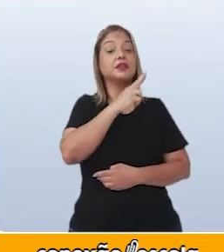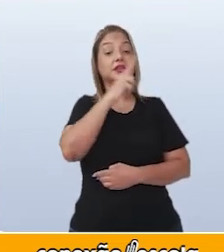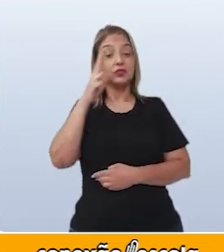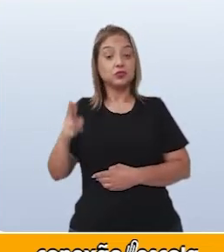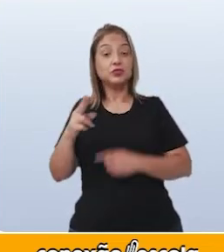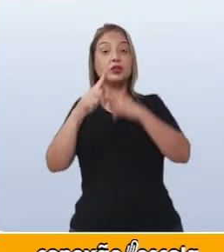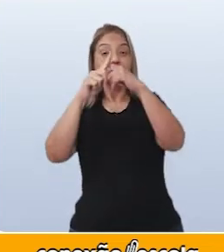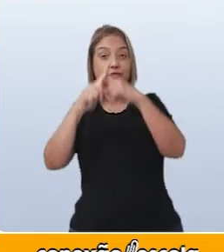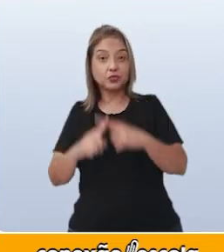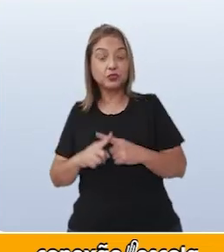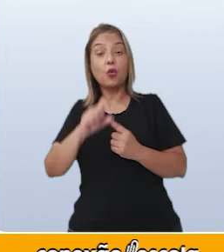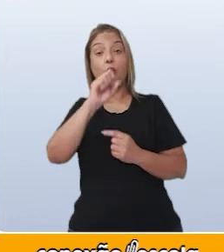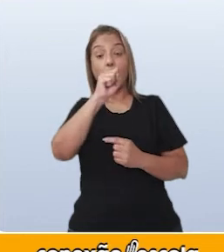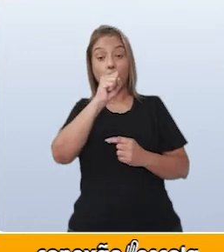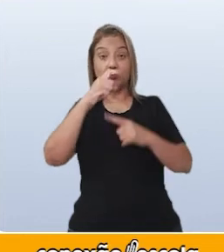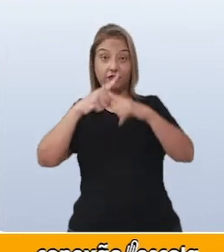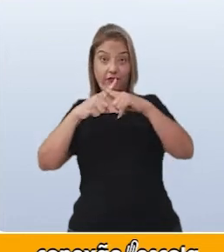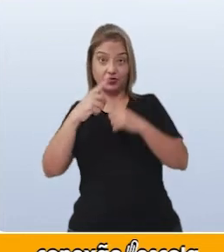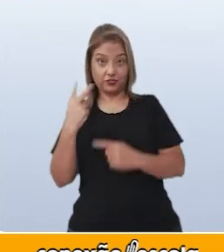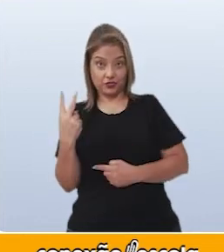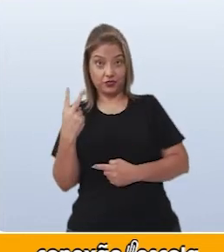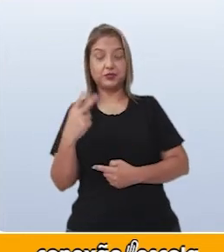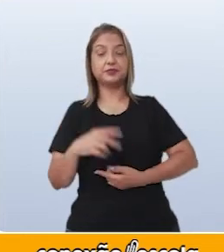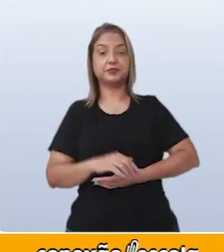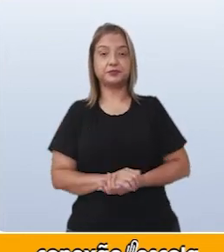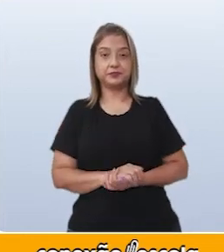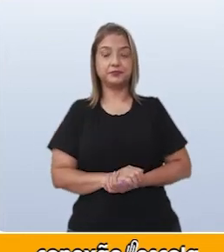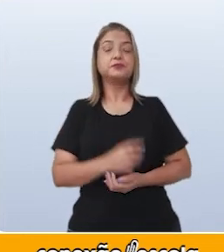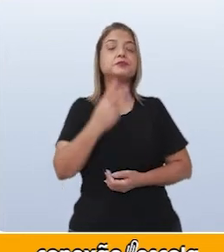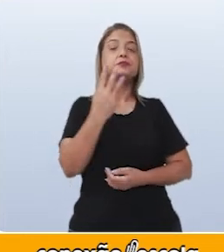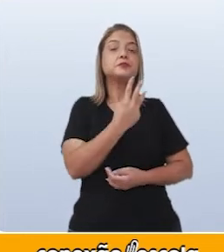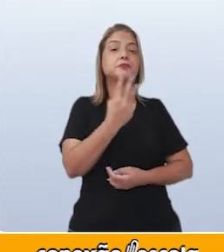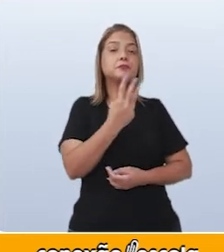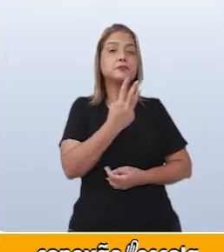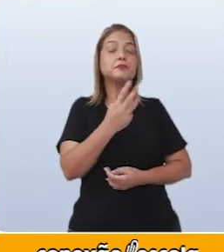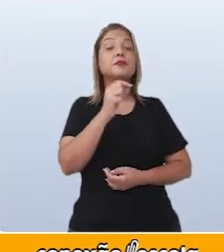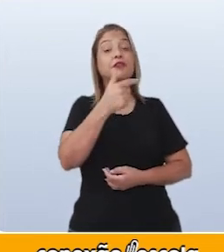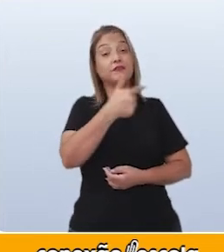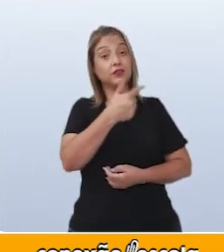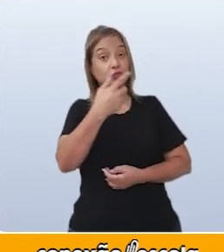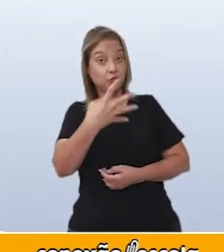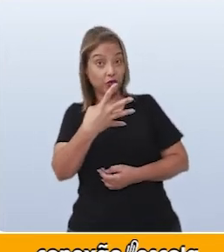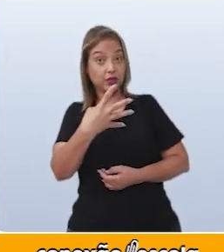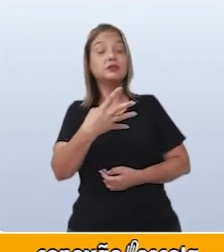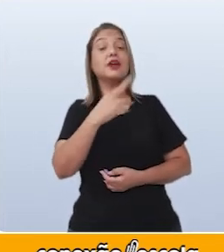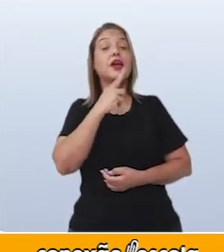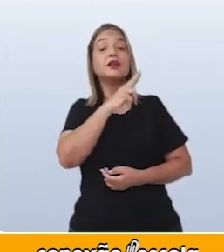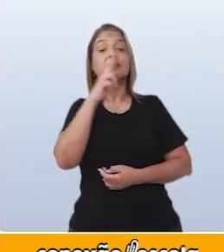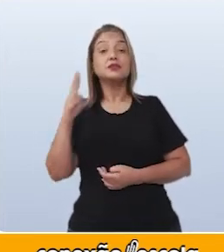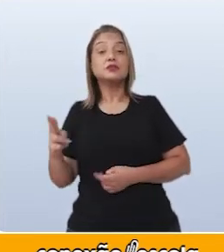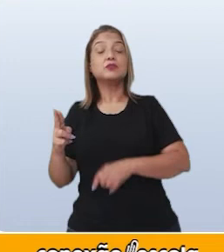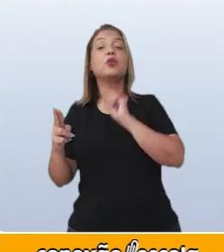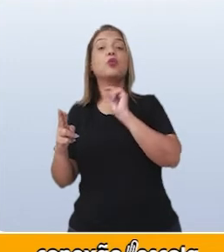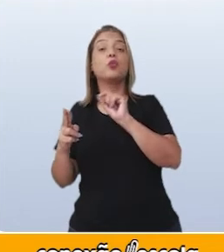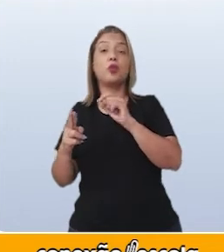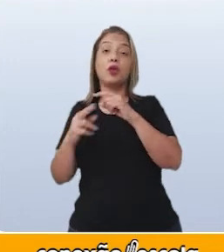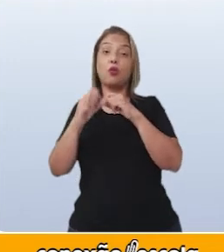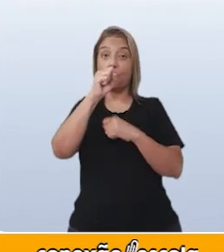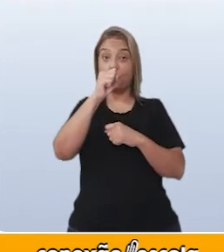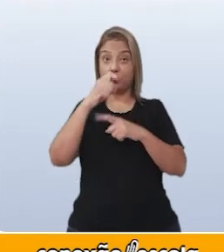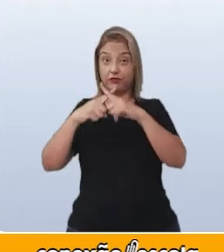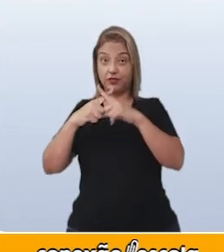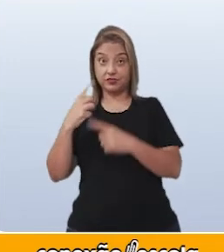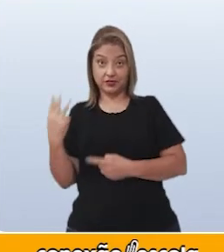da multiplicação de 8 vezes 2. Terceiro termo, 24. Resultado da multiplicação de